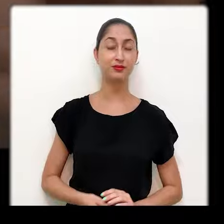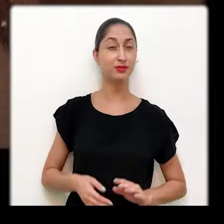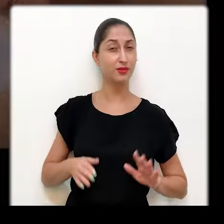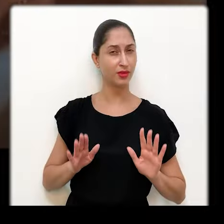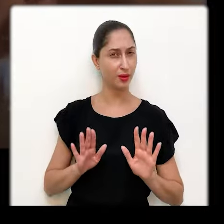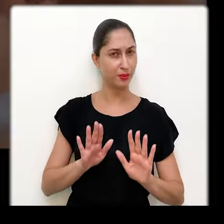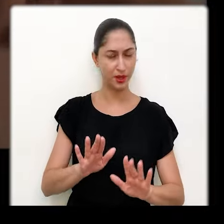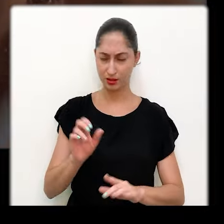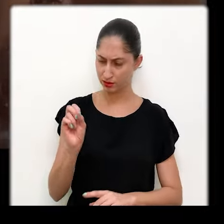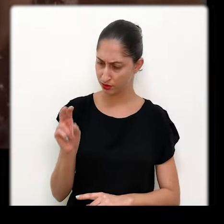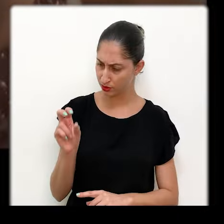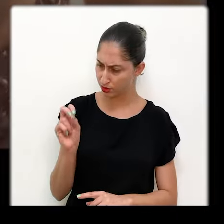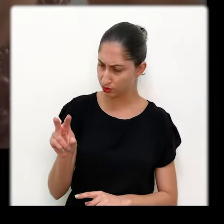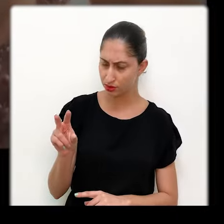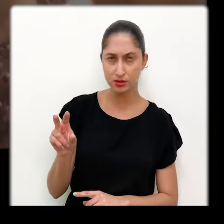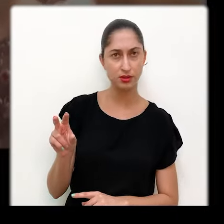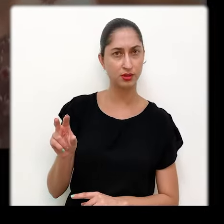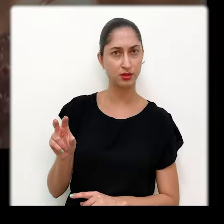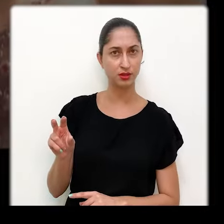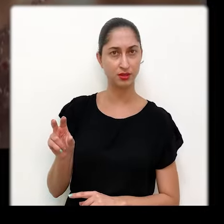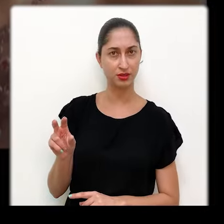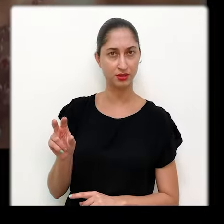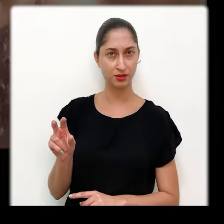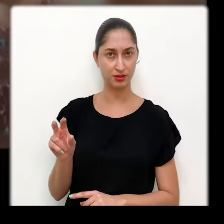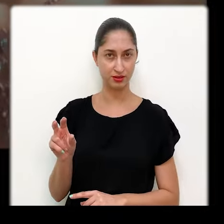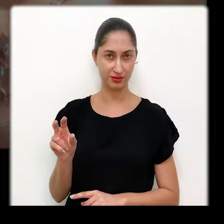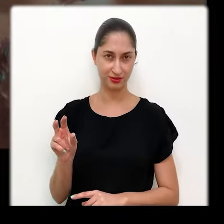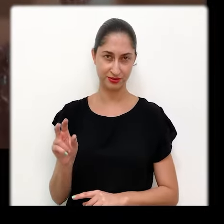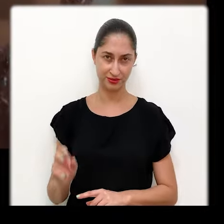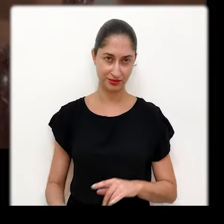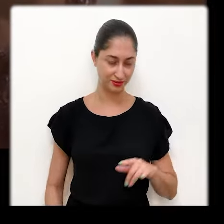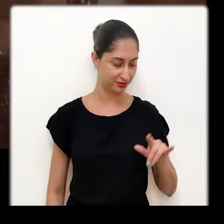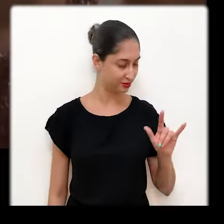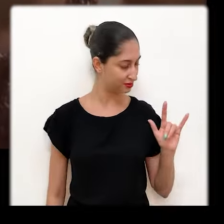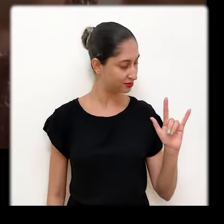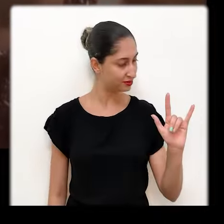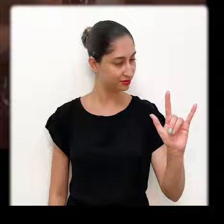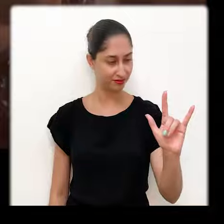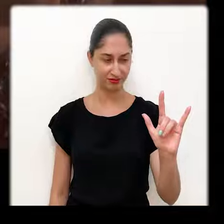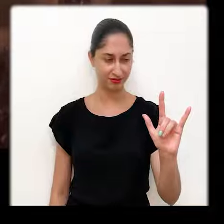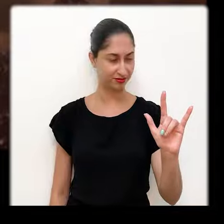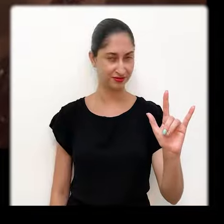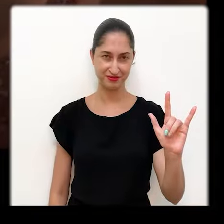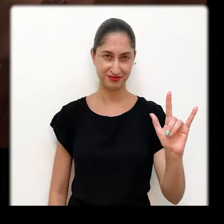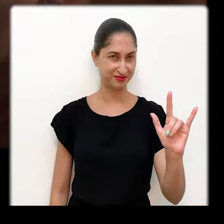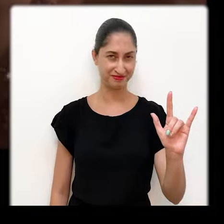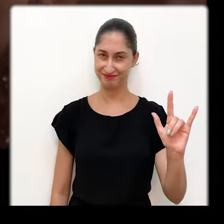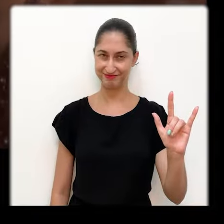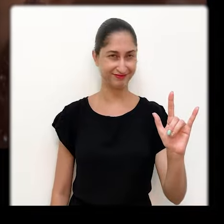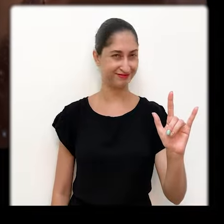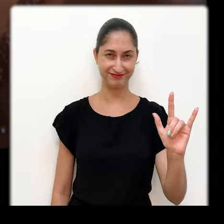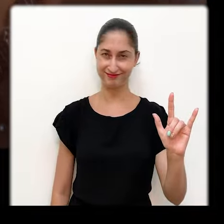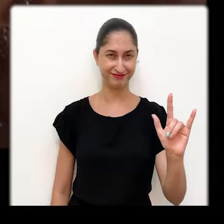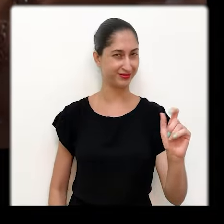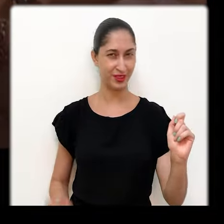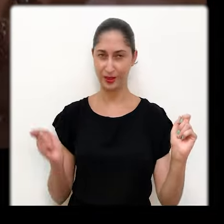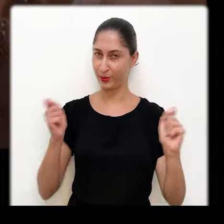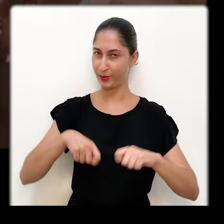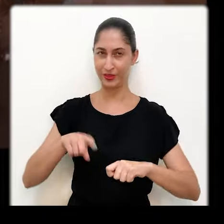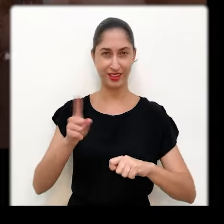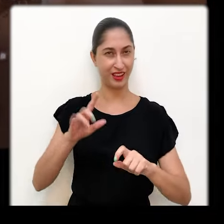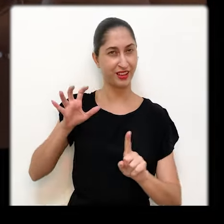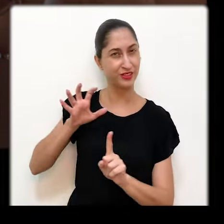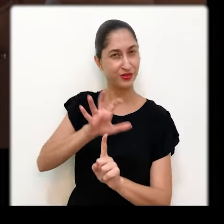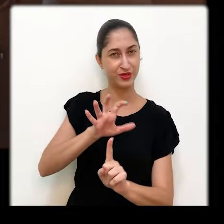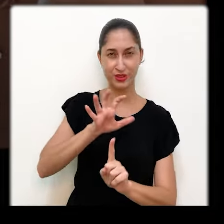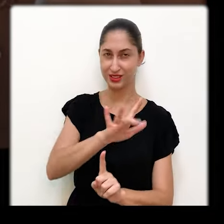Mas vírus por vírus, o I love you, pelo menos, é incapaz de